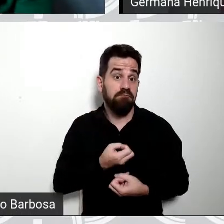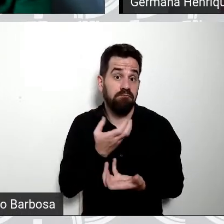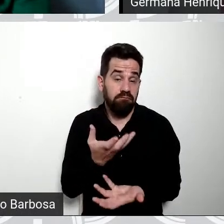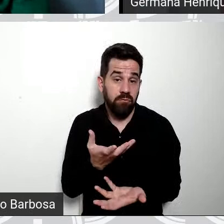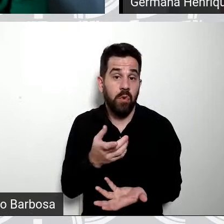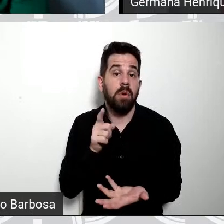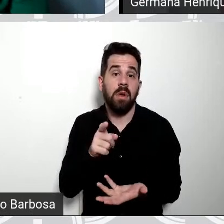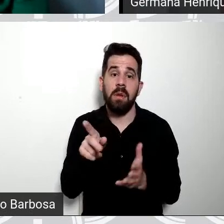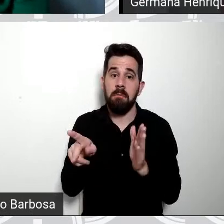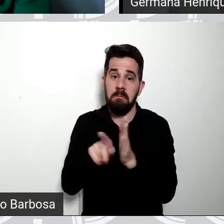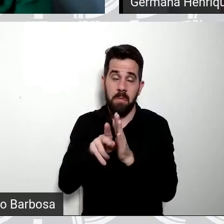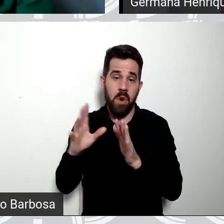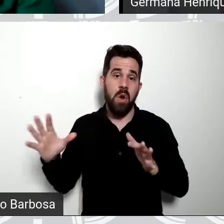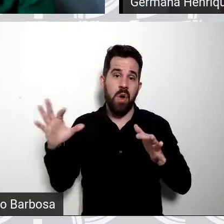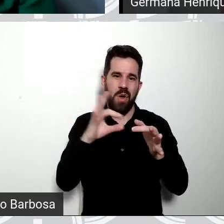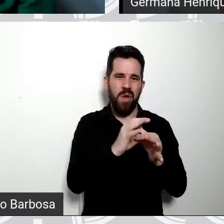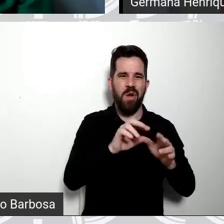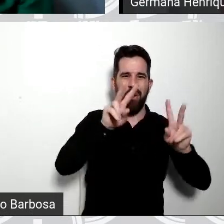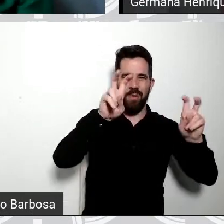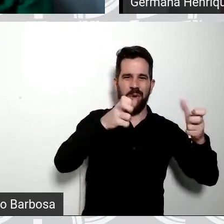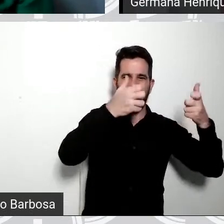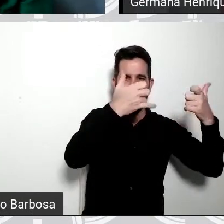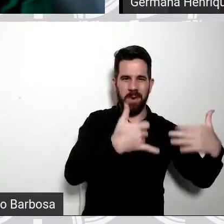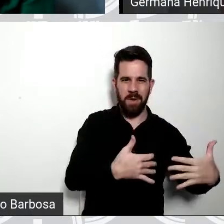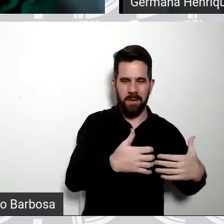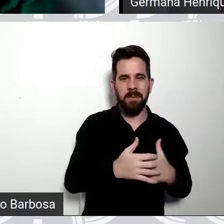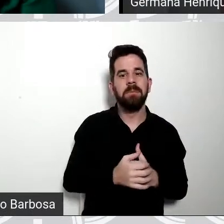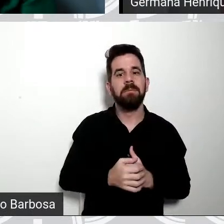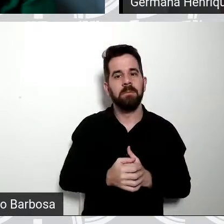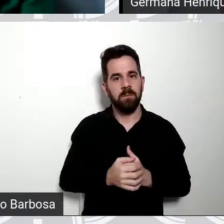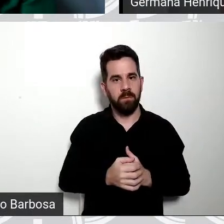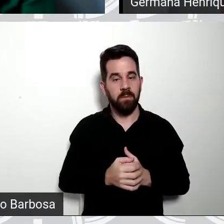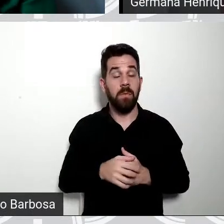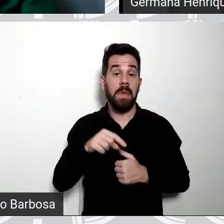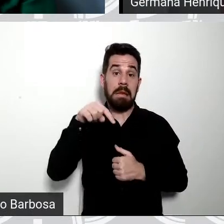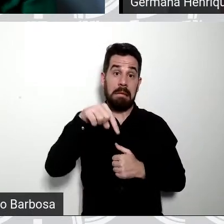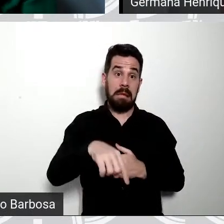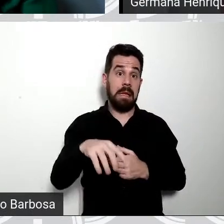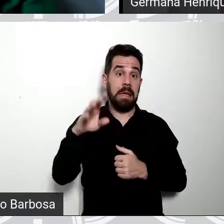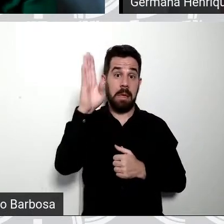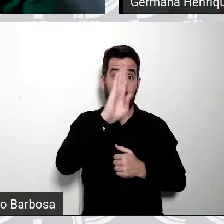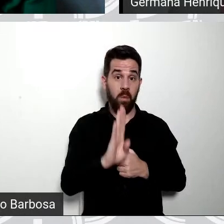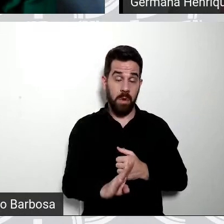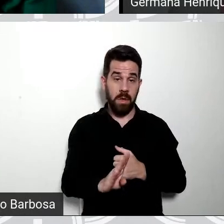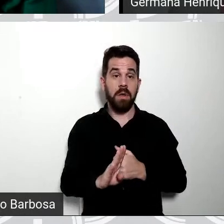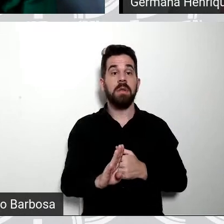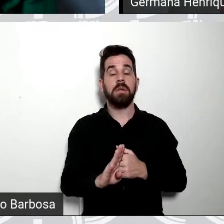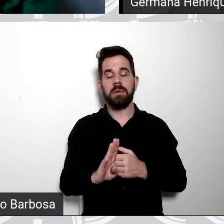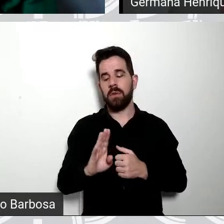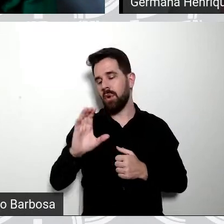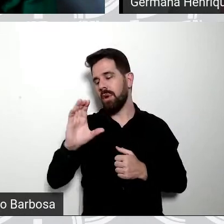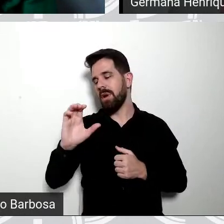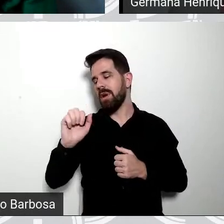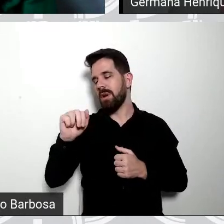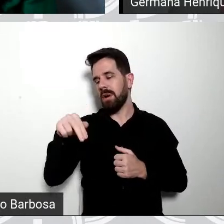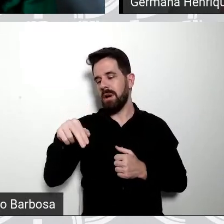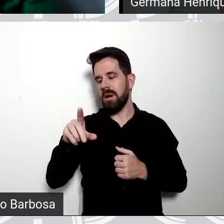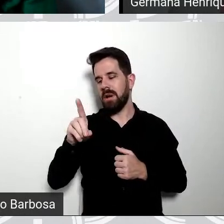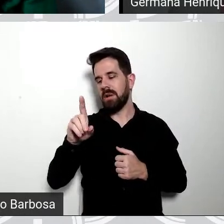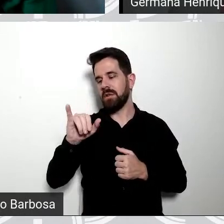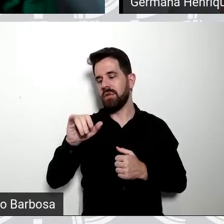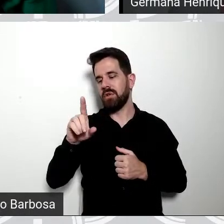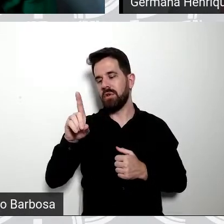próprio discurso. Sua chave. No Brasil, Antônio Cândido, no Formação da